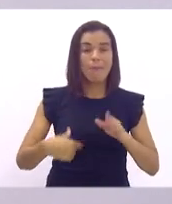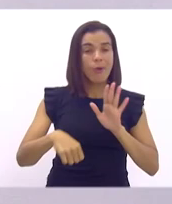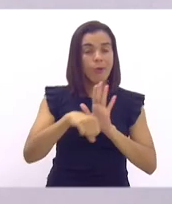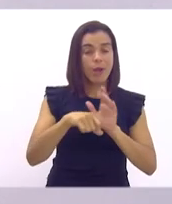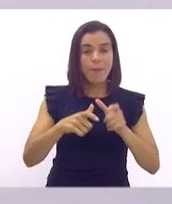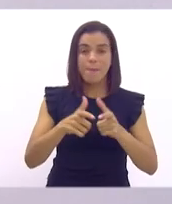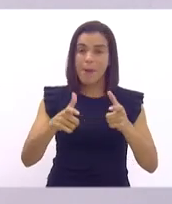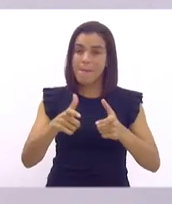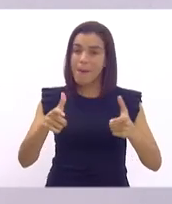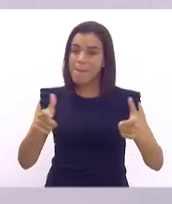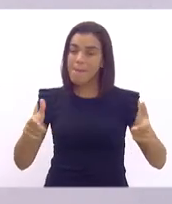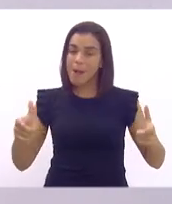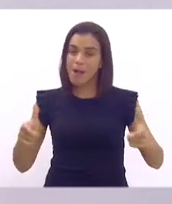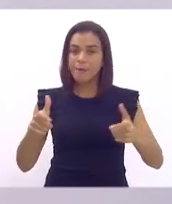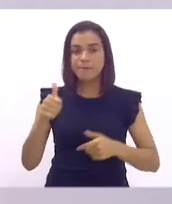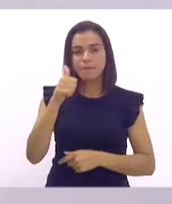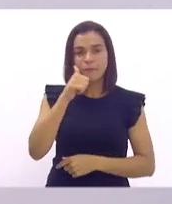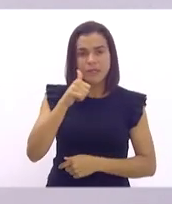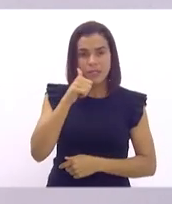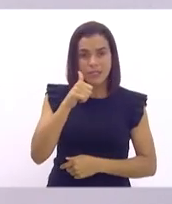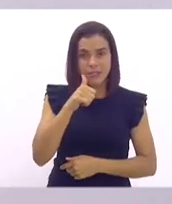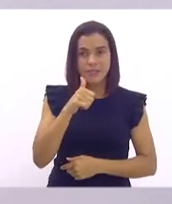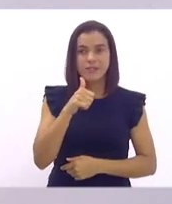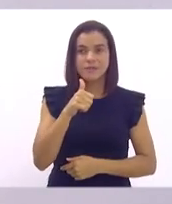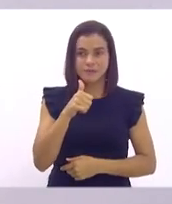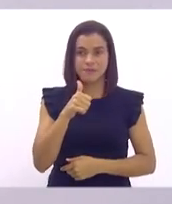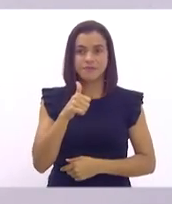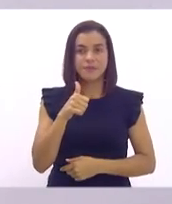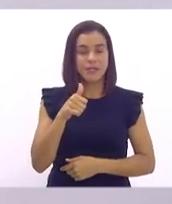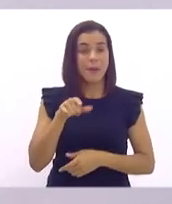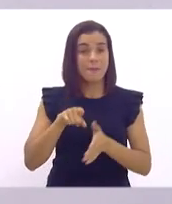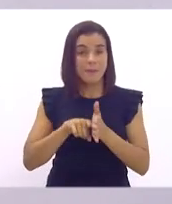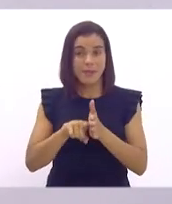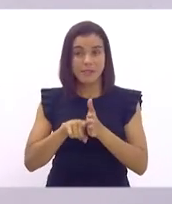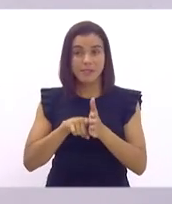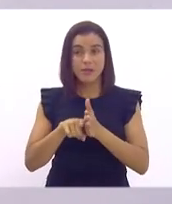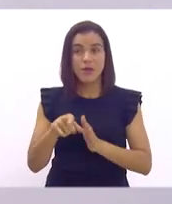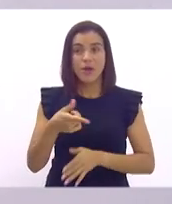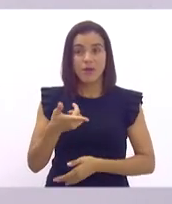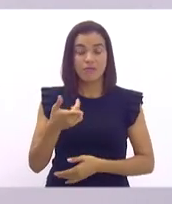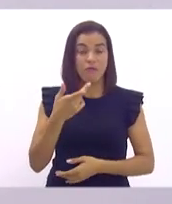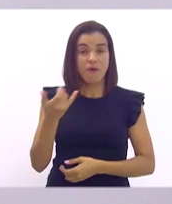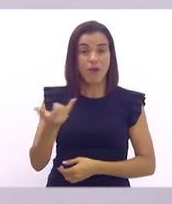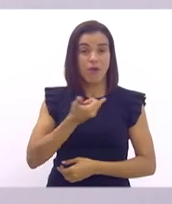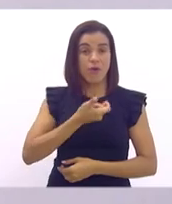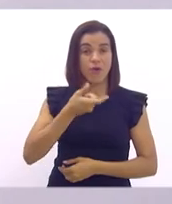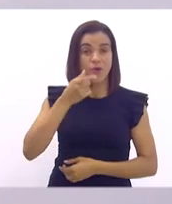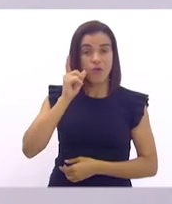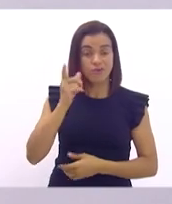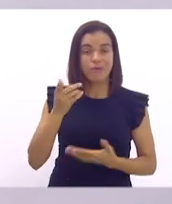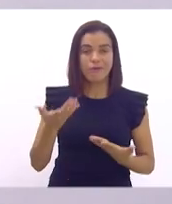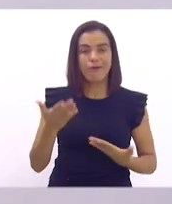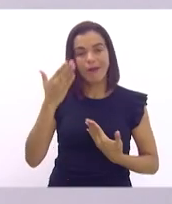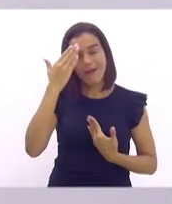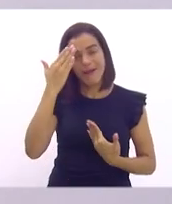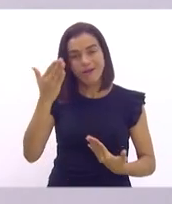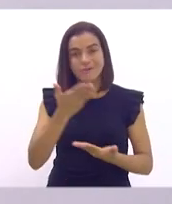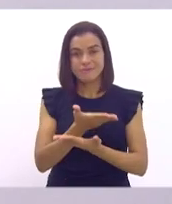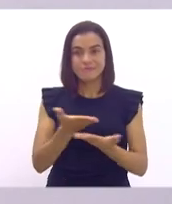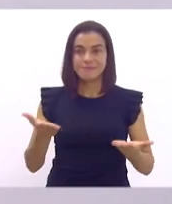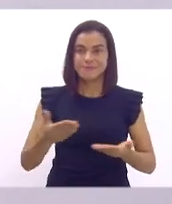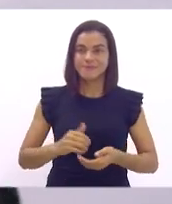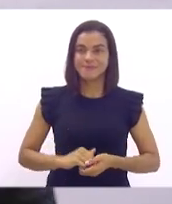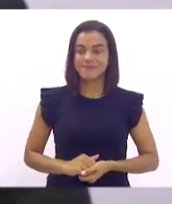aumentando com mulheres e meninas, né? Que foi o que a nossa pesquisadora botou ontem, que não tínhamos alertado. Então já quero agradecer vocês de estarem